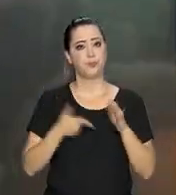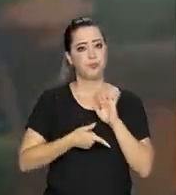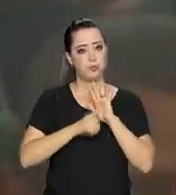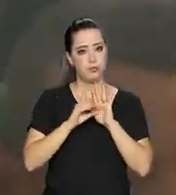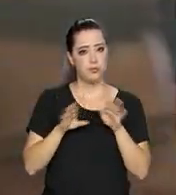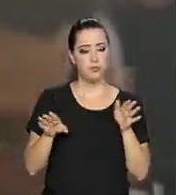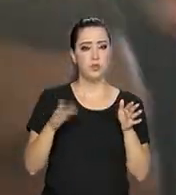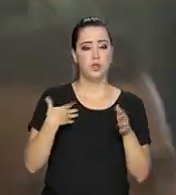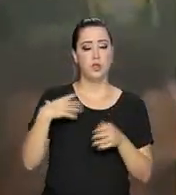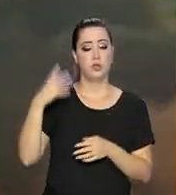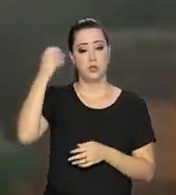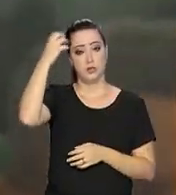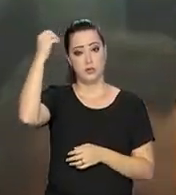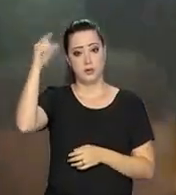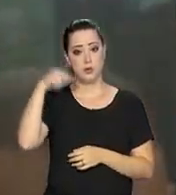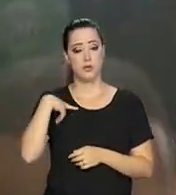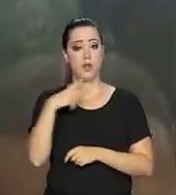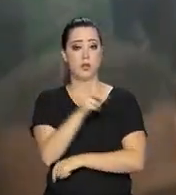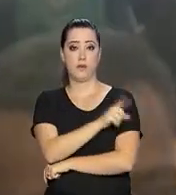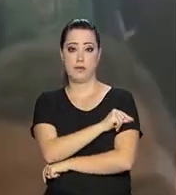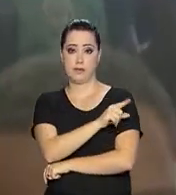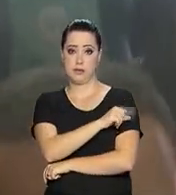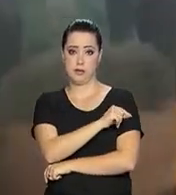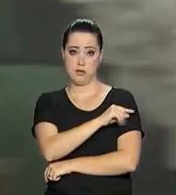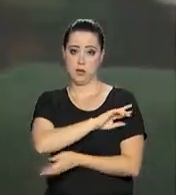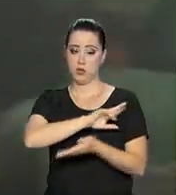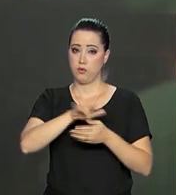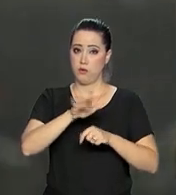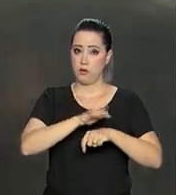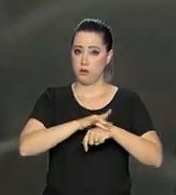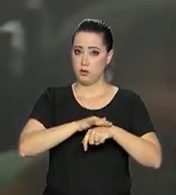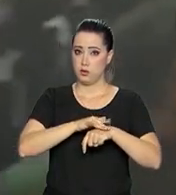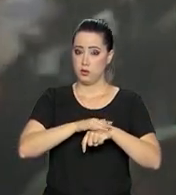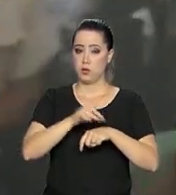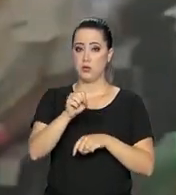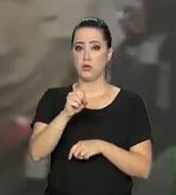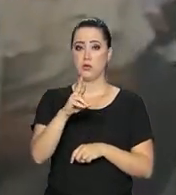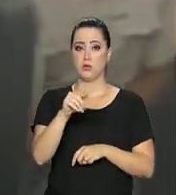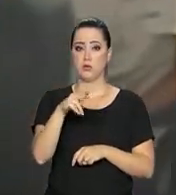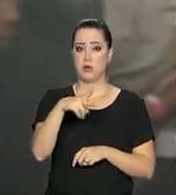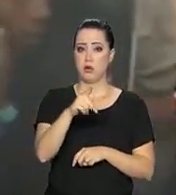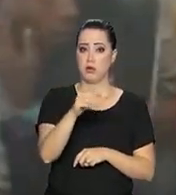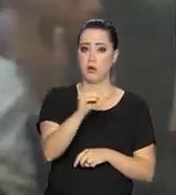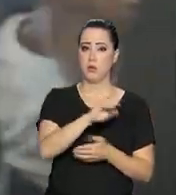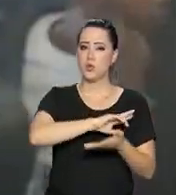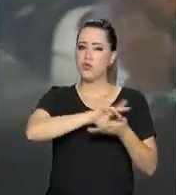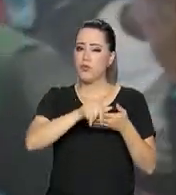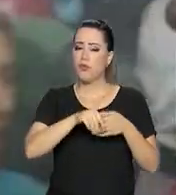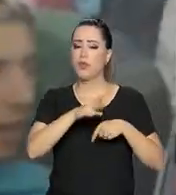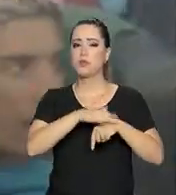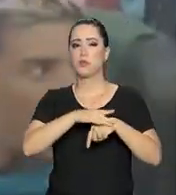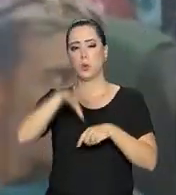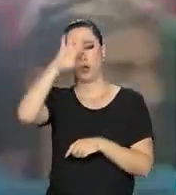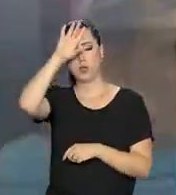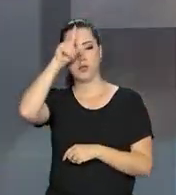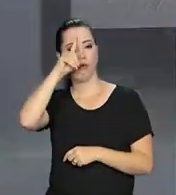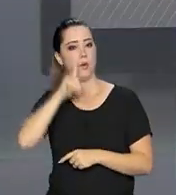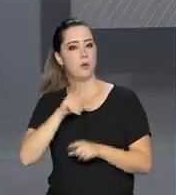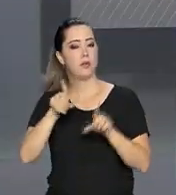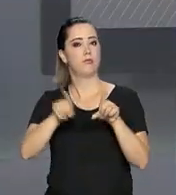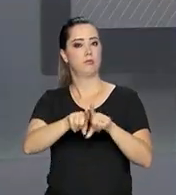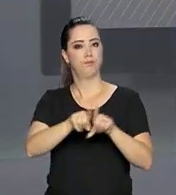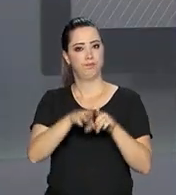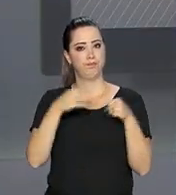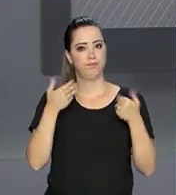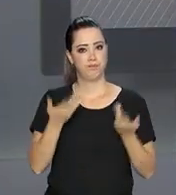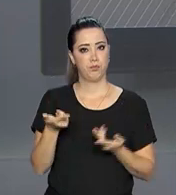de embarcar, esses passageiros foram imunizados em relação a doenças como sarampo, caxumba, rubéola, febre amarela. As próximas